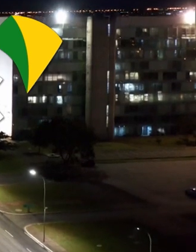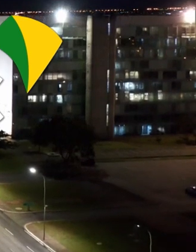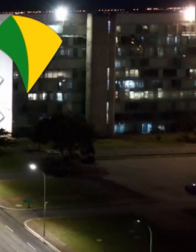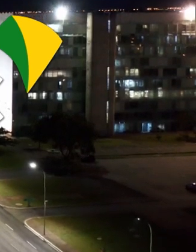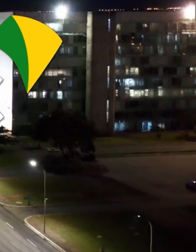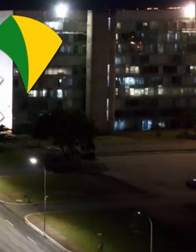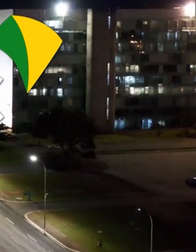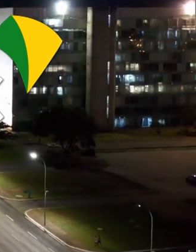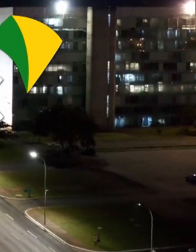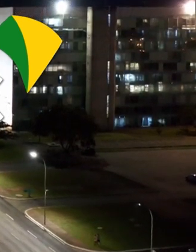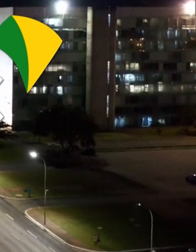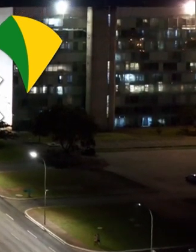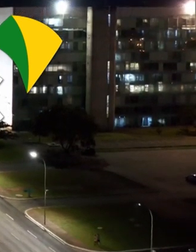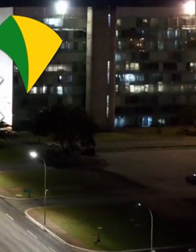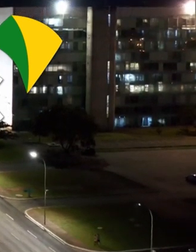aí